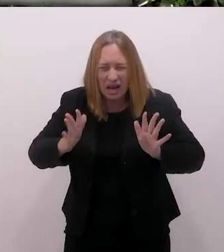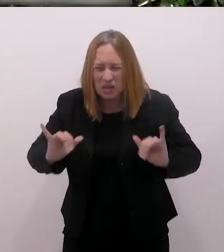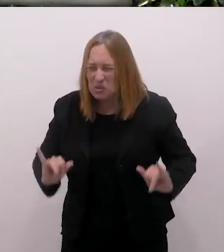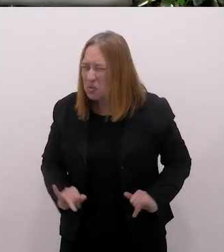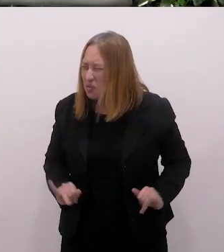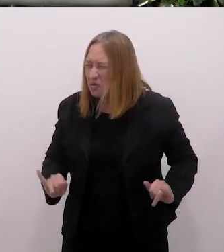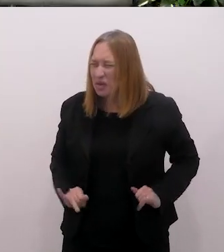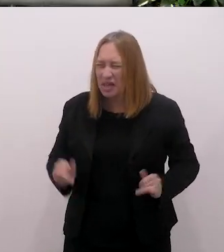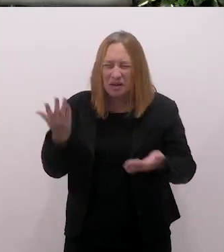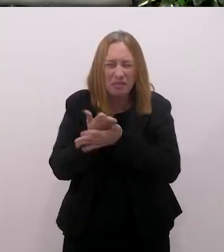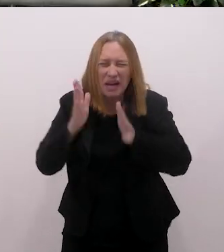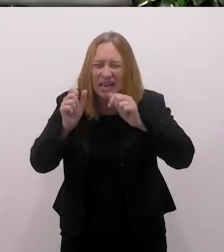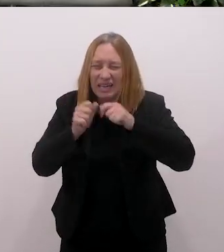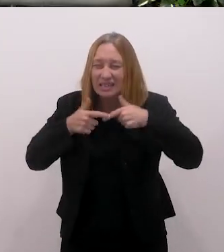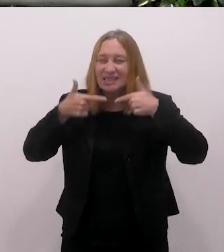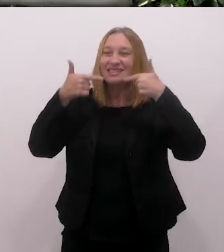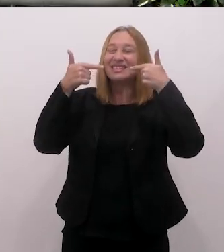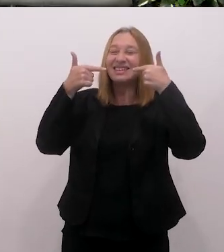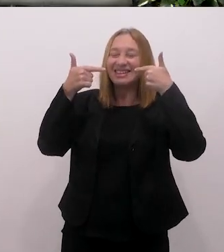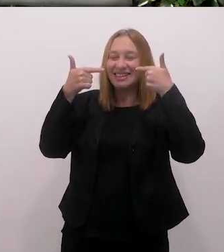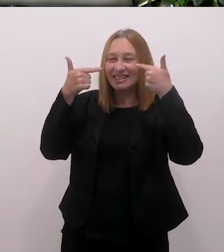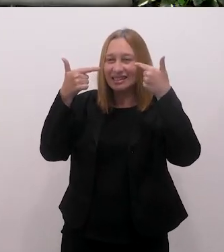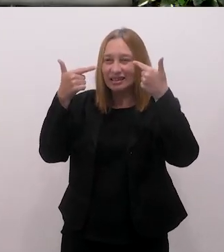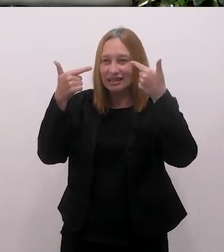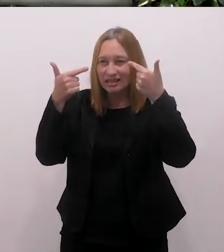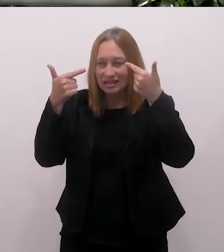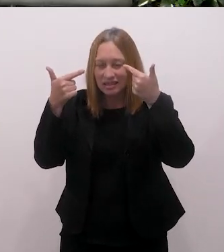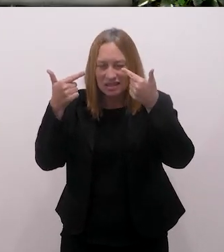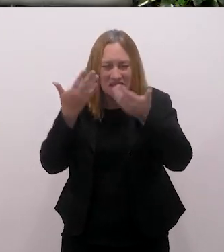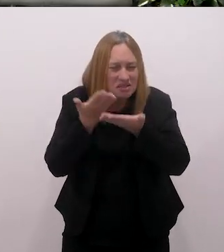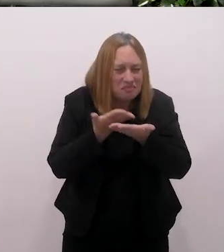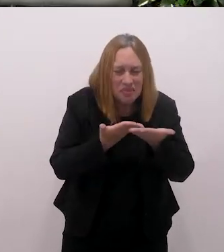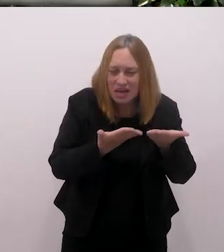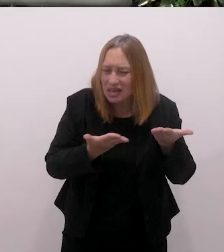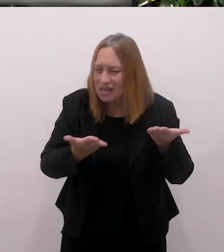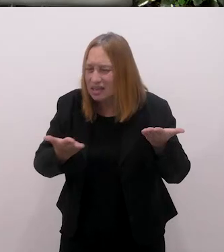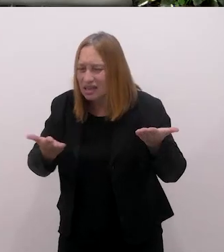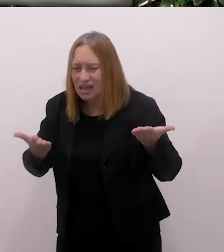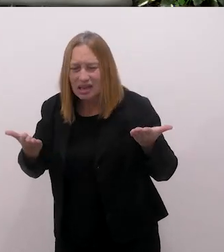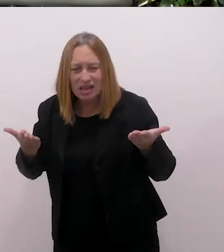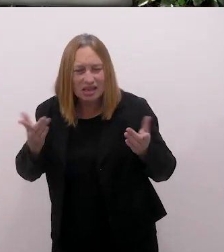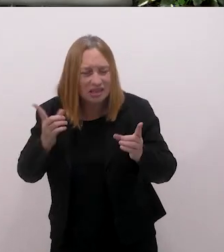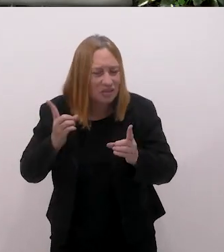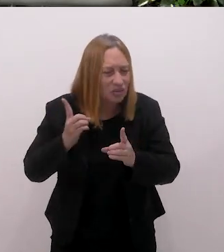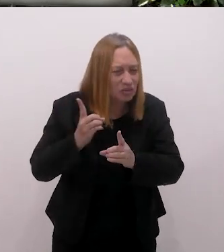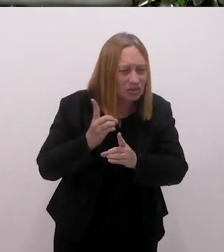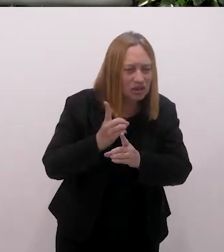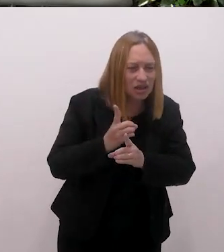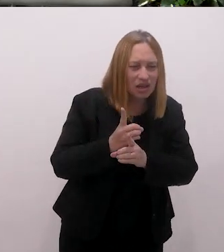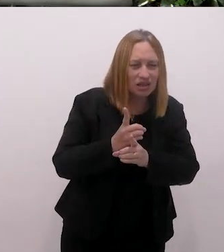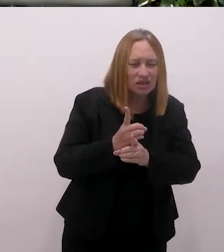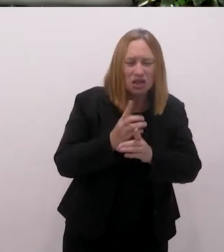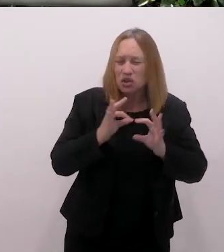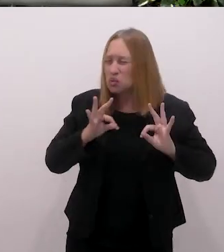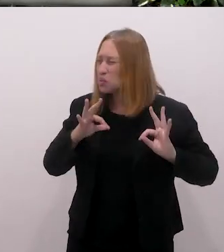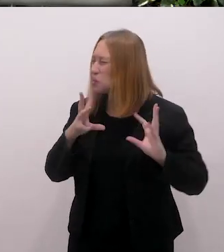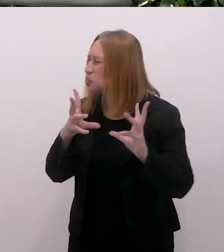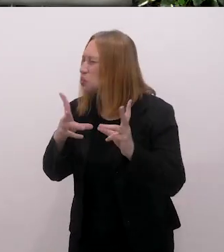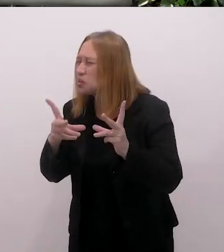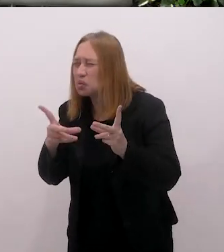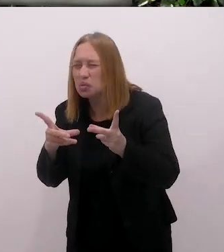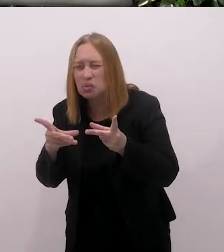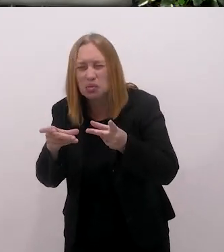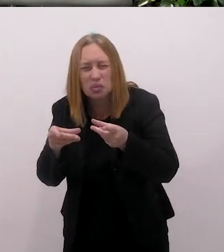chorar, sofrer, sorrir, se dar e se perder e se achar, e